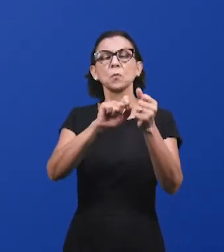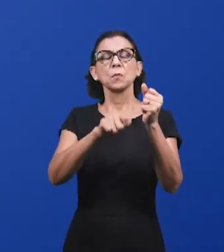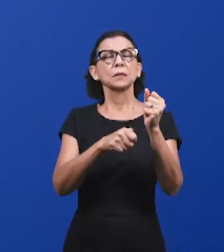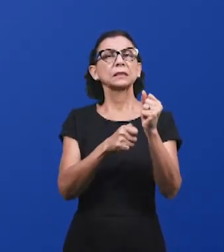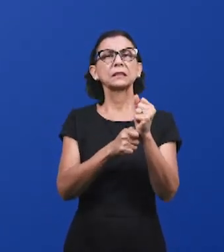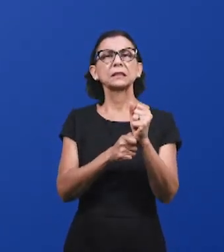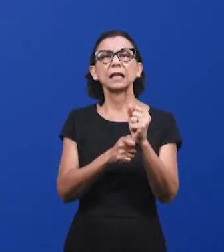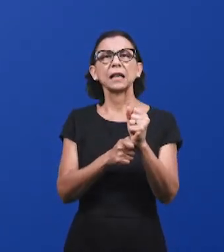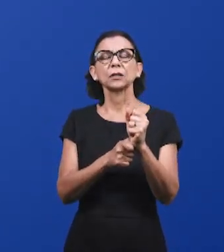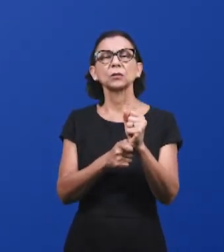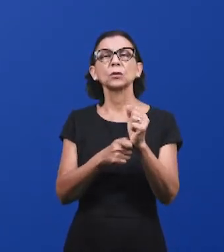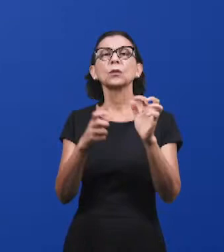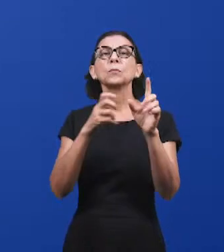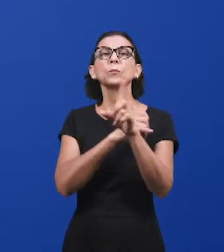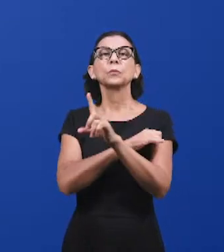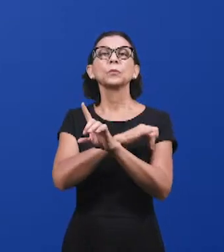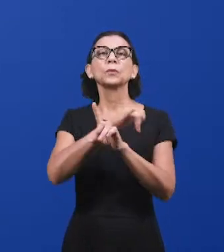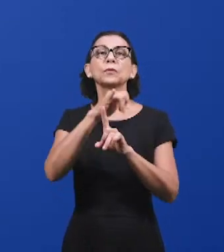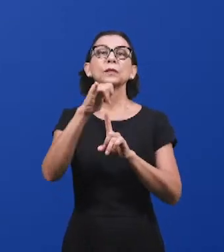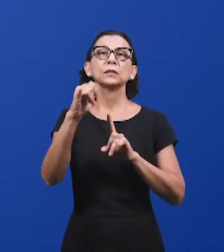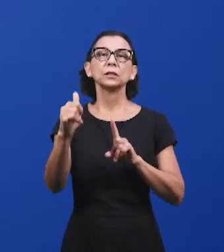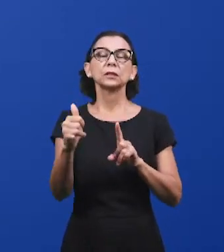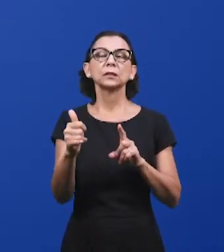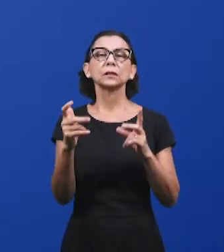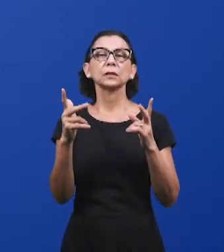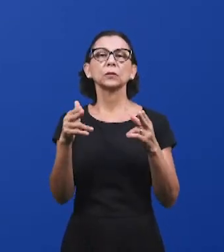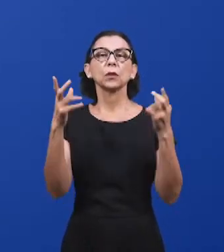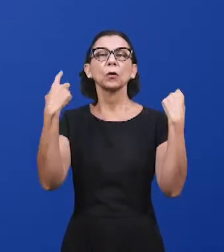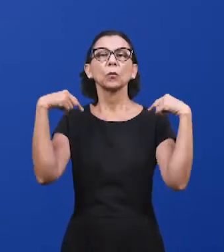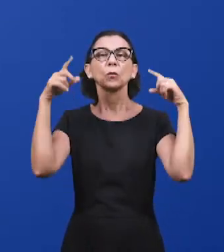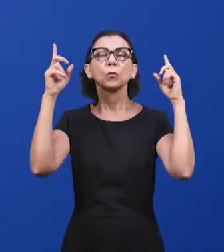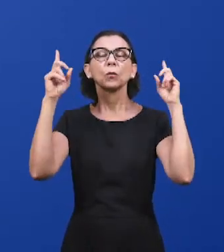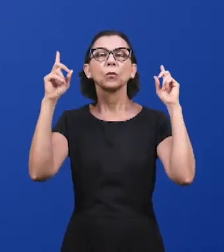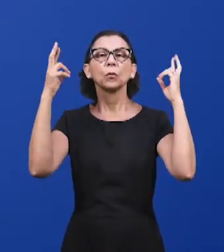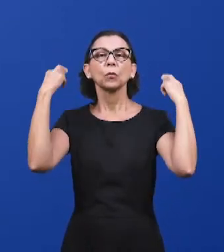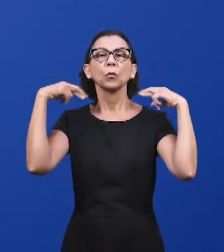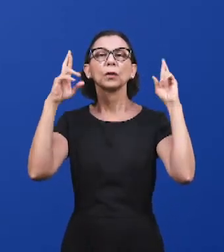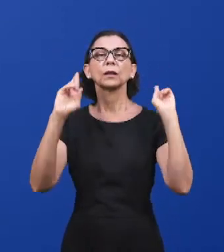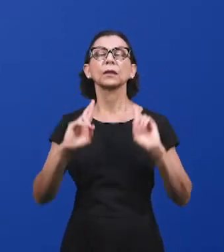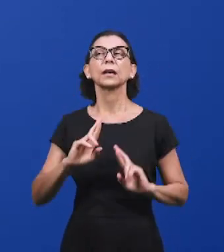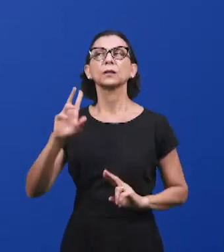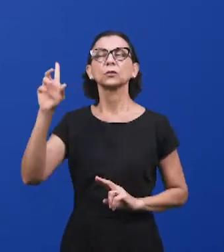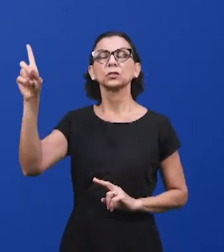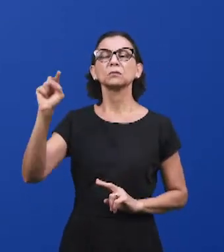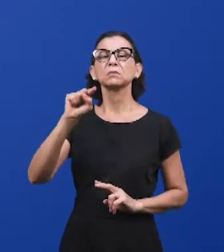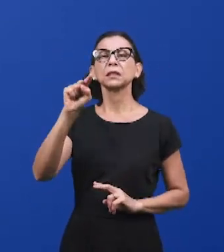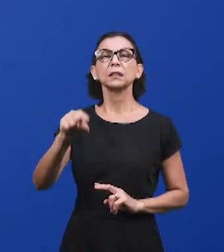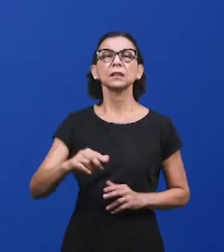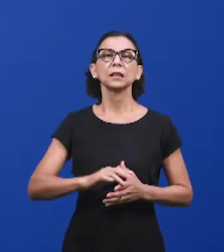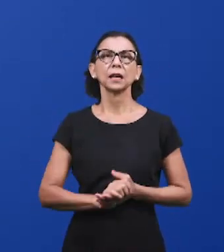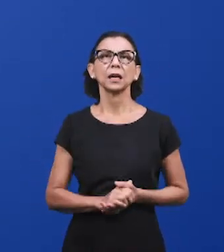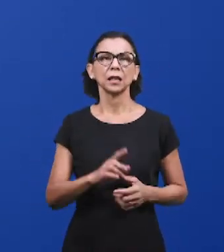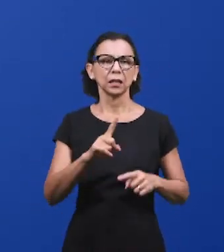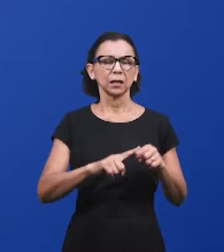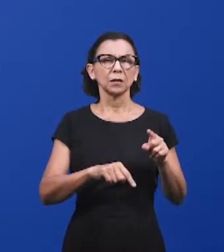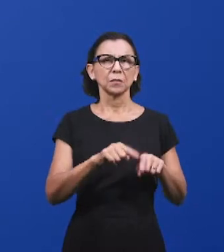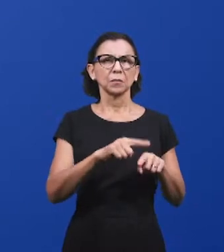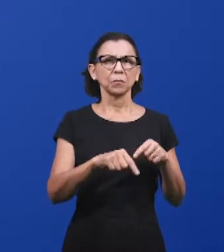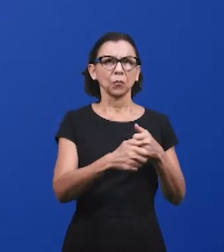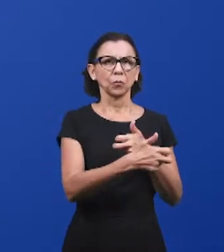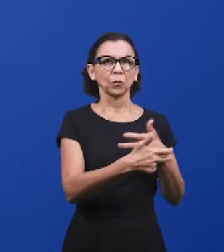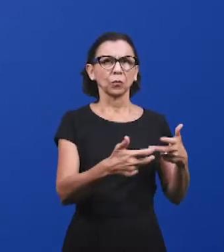mistério profetizado como o Cordeiro de Deus? A. O presépio. B.